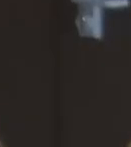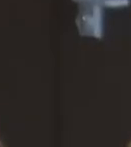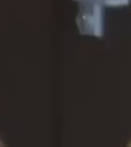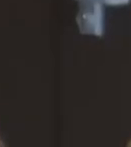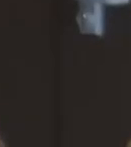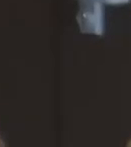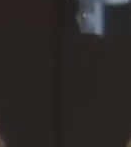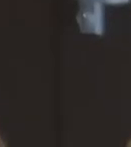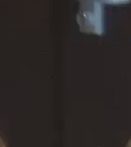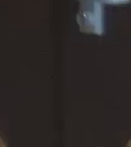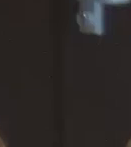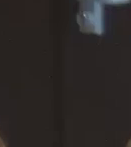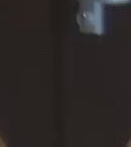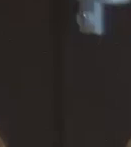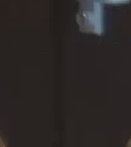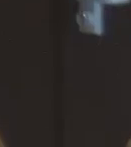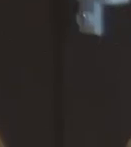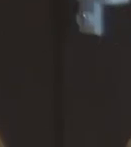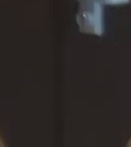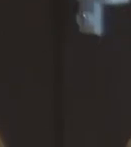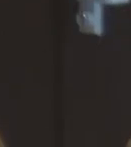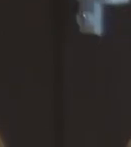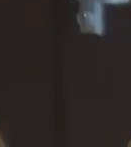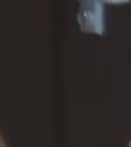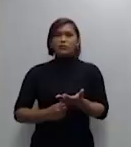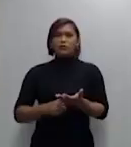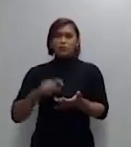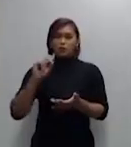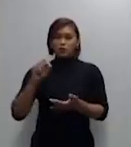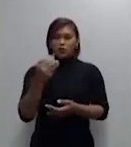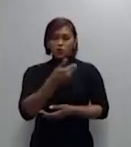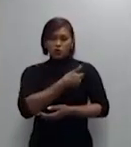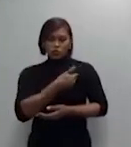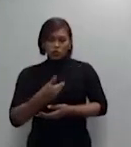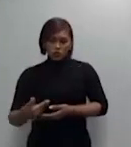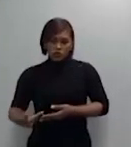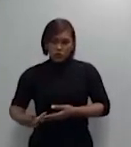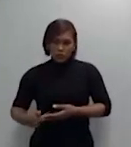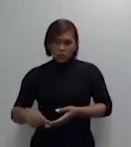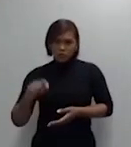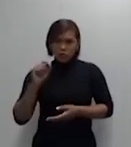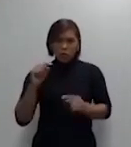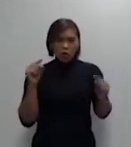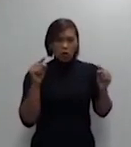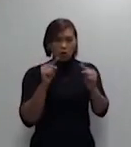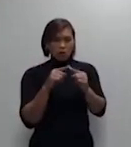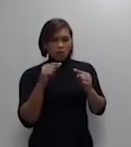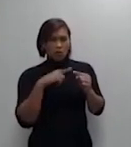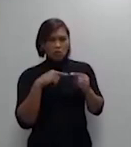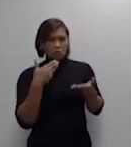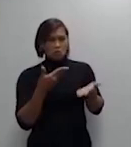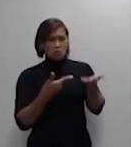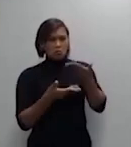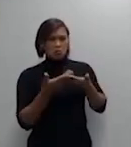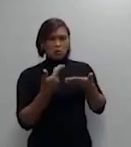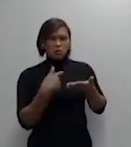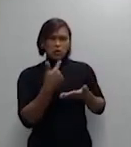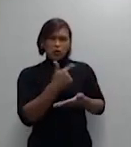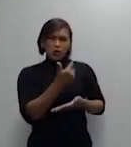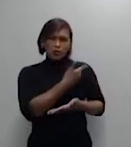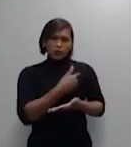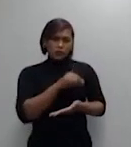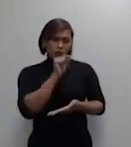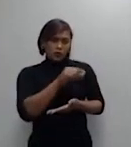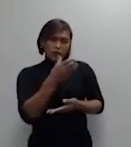entre elas o vice-governador do Amazonas Carlos Almeida qual o contato que eu posso passar do vice-governador ele Doutor